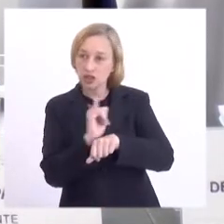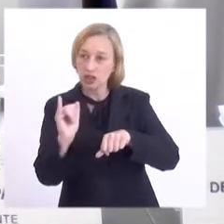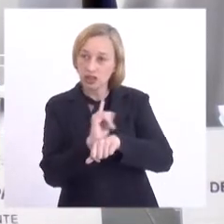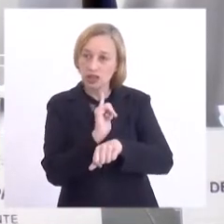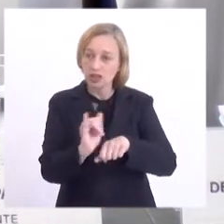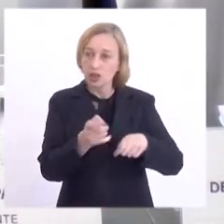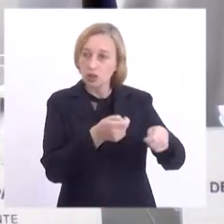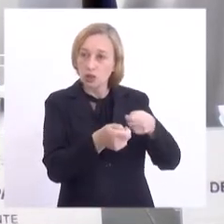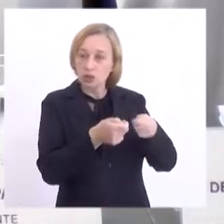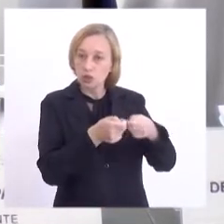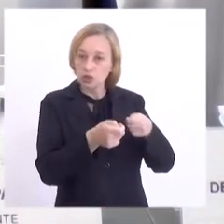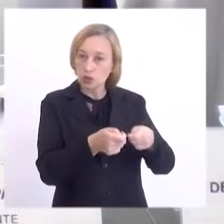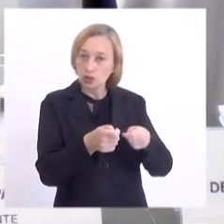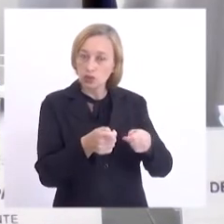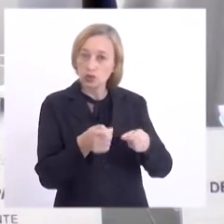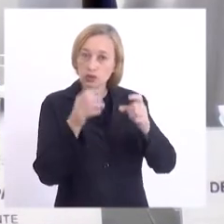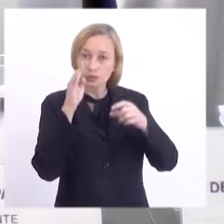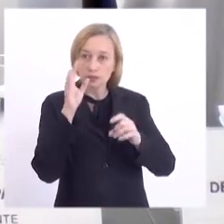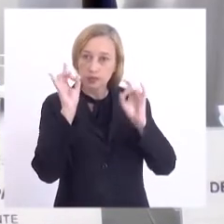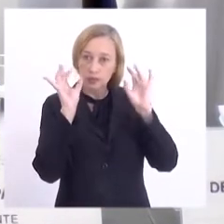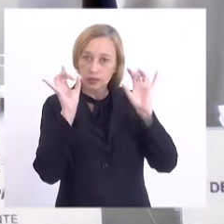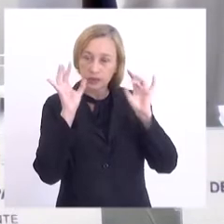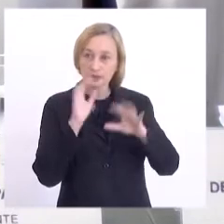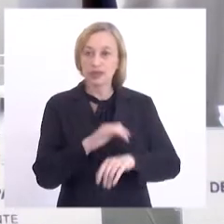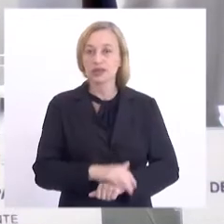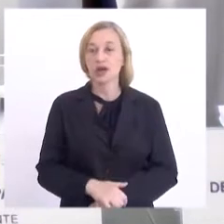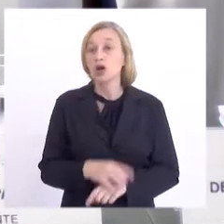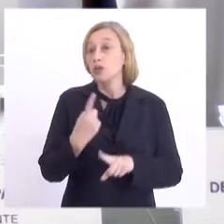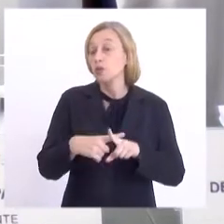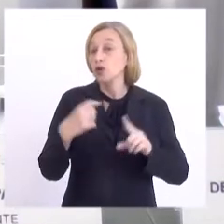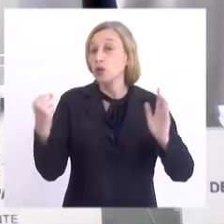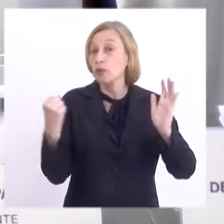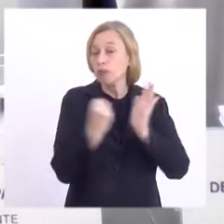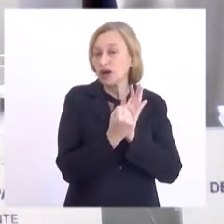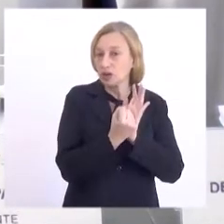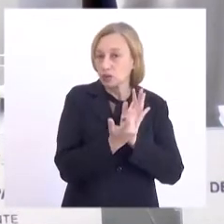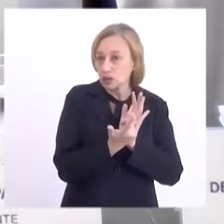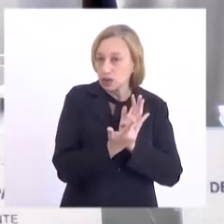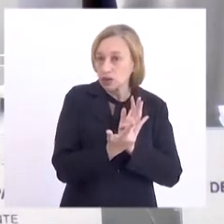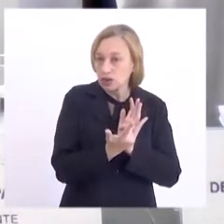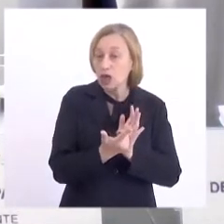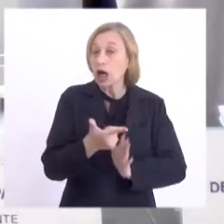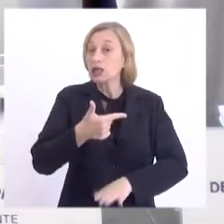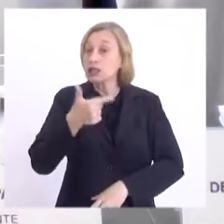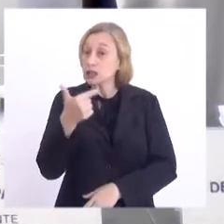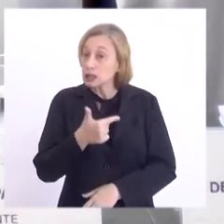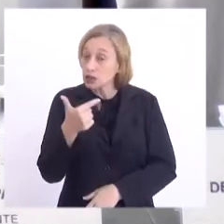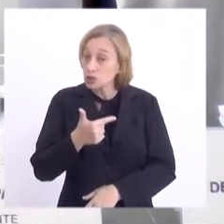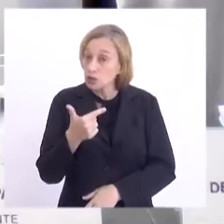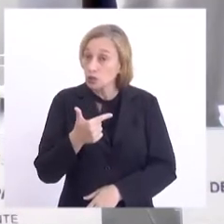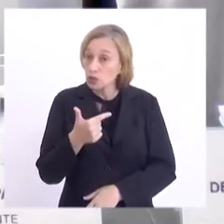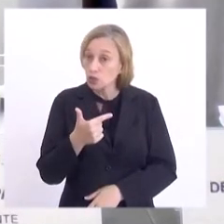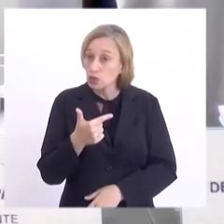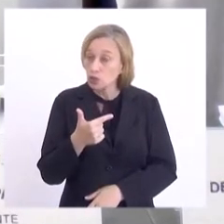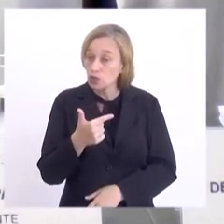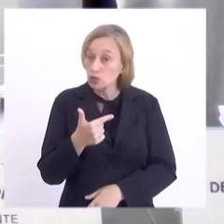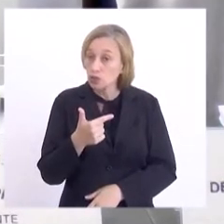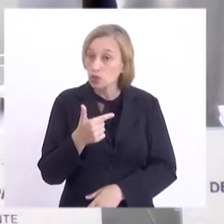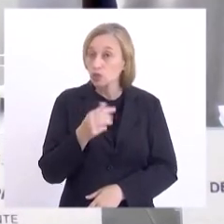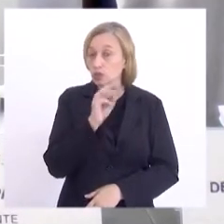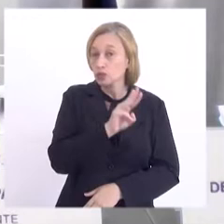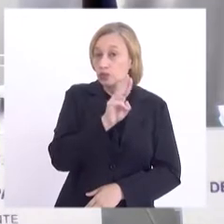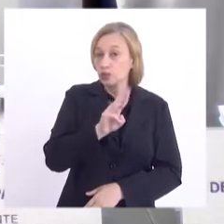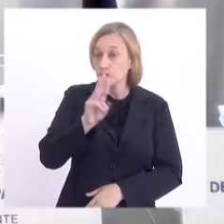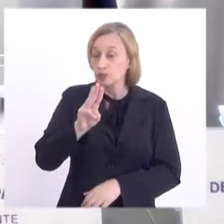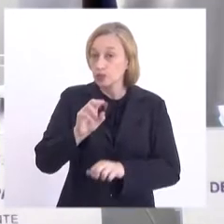de controles específicos porque o pacto segundo o Portal de Transparência